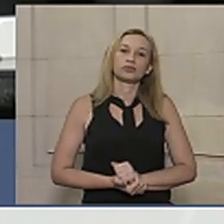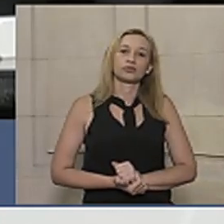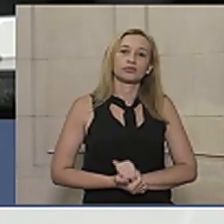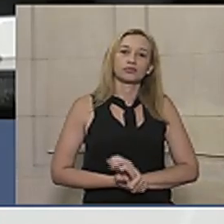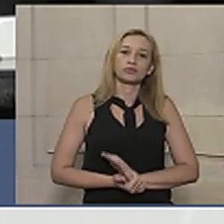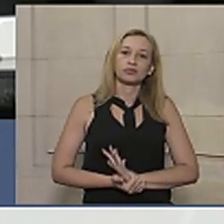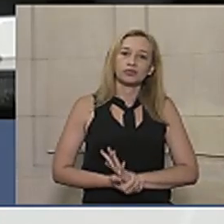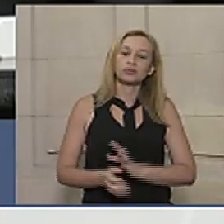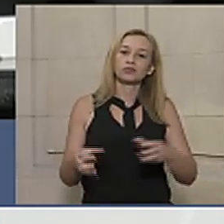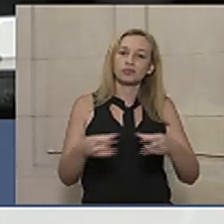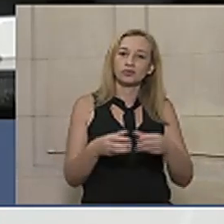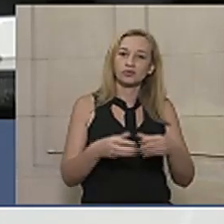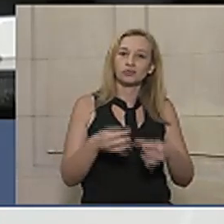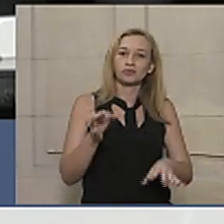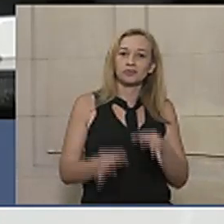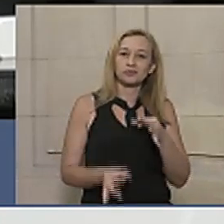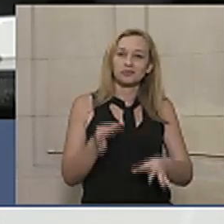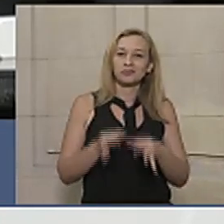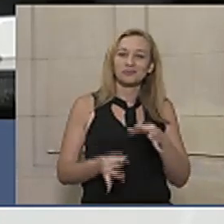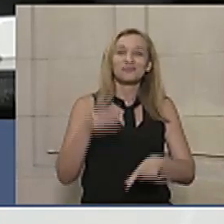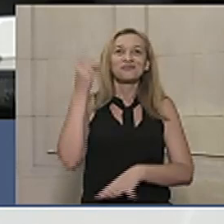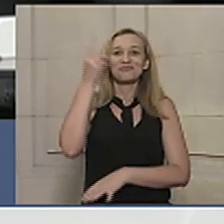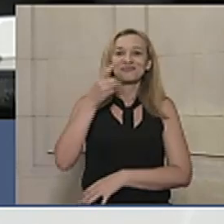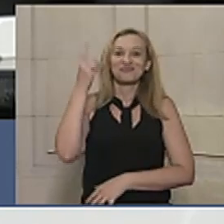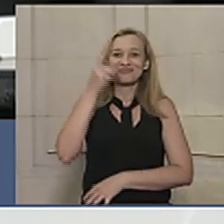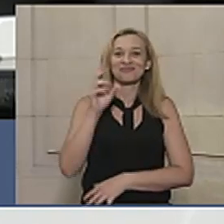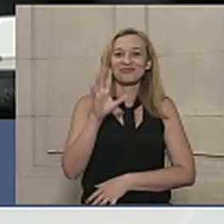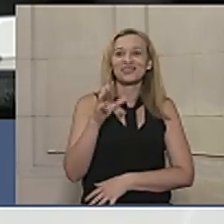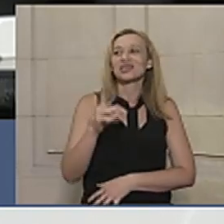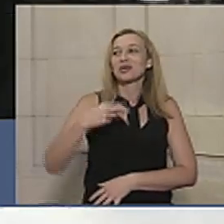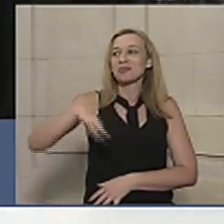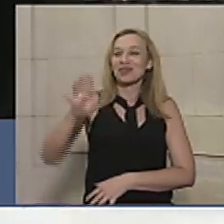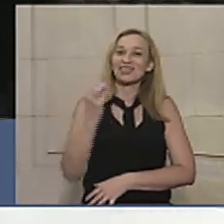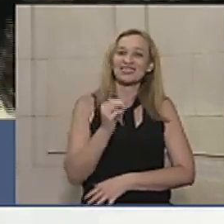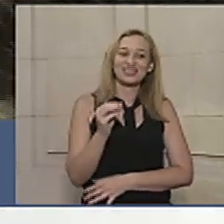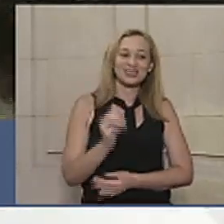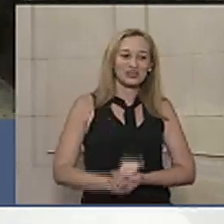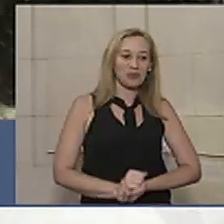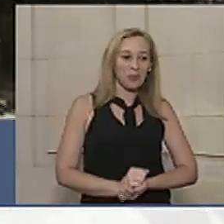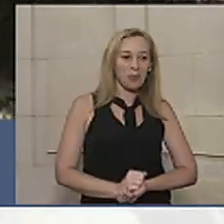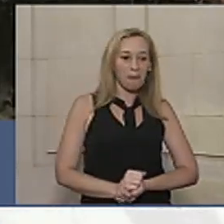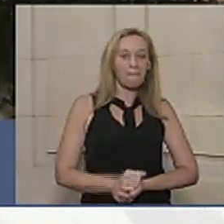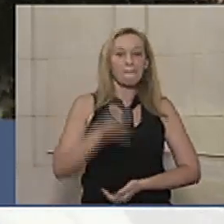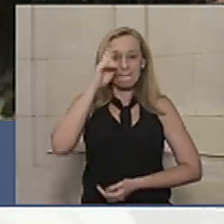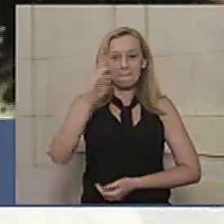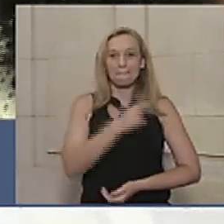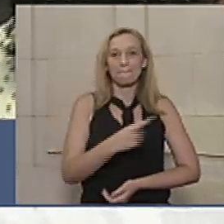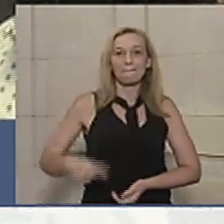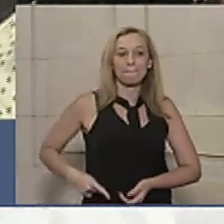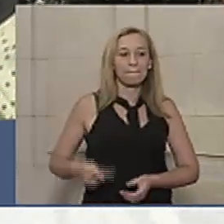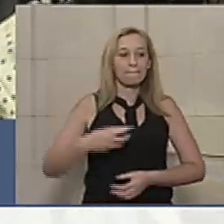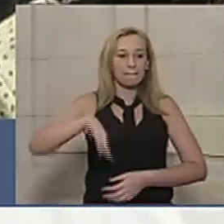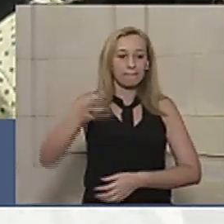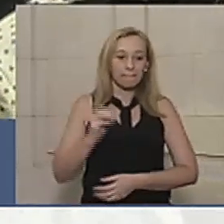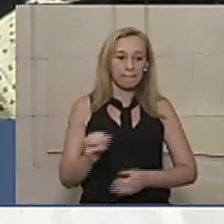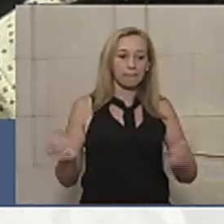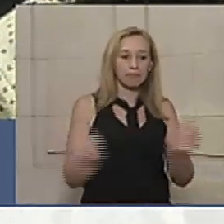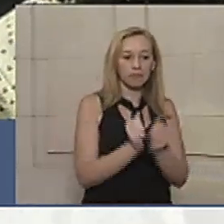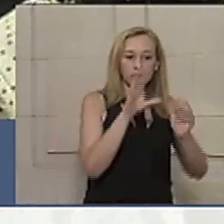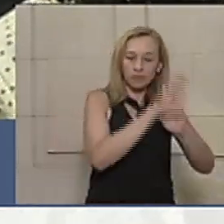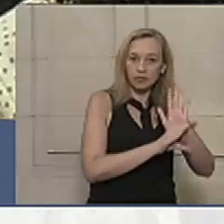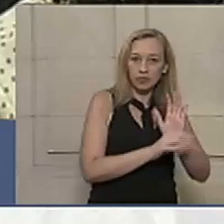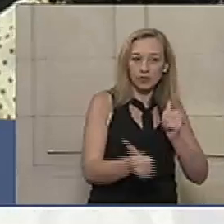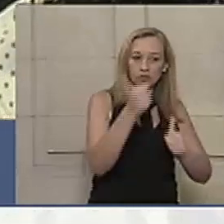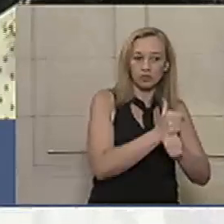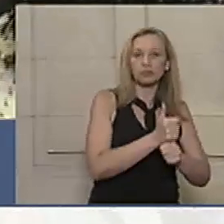Constituição e Justiça, nobre deputado Márcio Pacheco. Senhor presidente, parecer é pela constitucionalidade com emenda, concluindo por